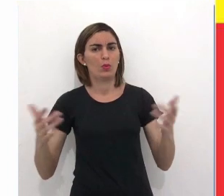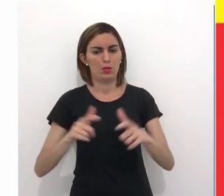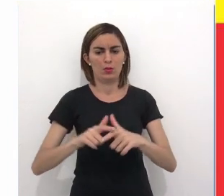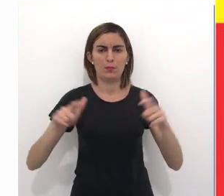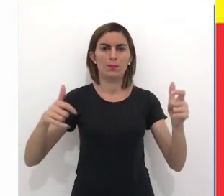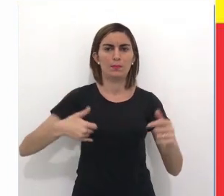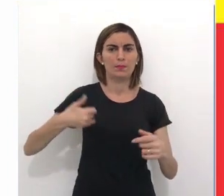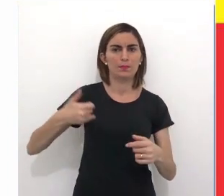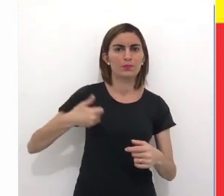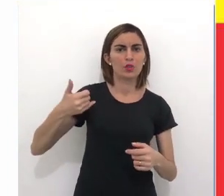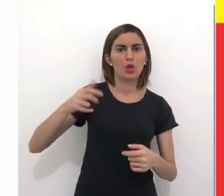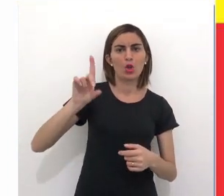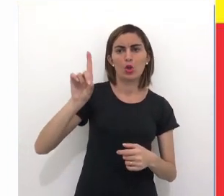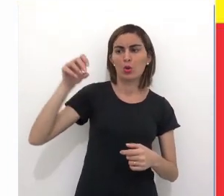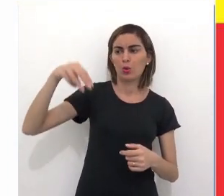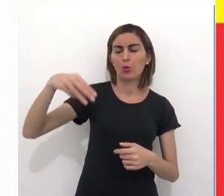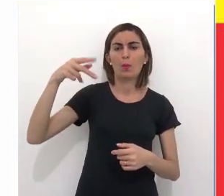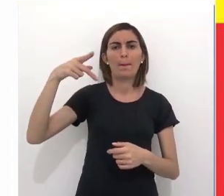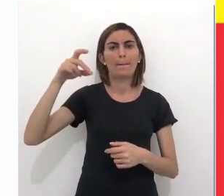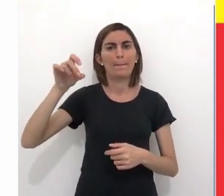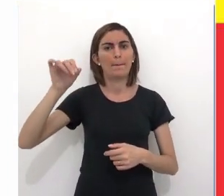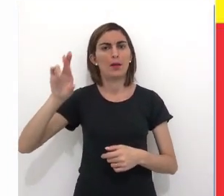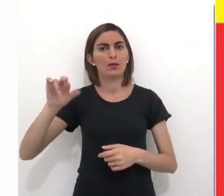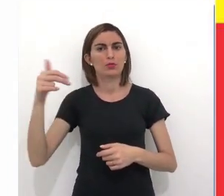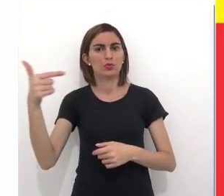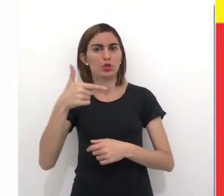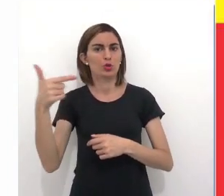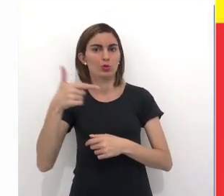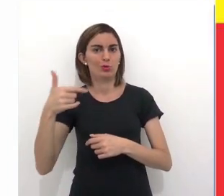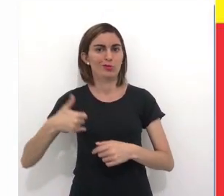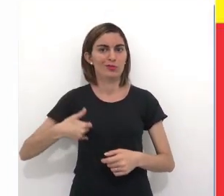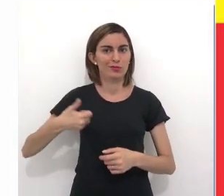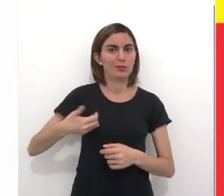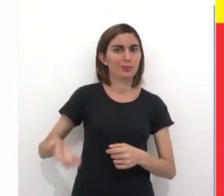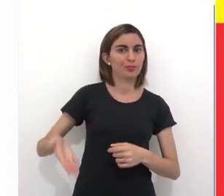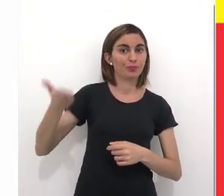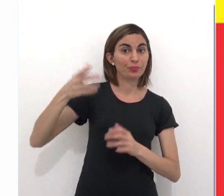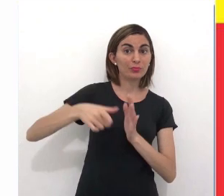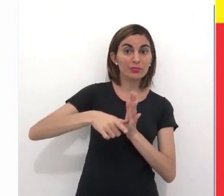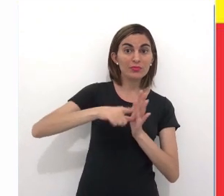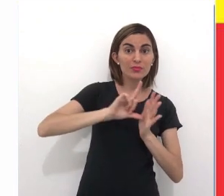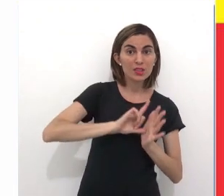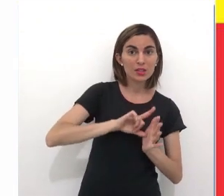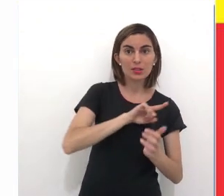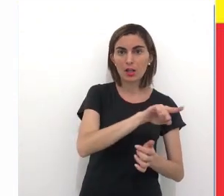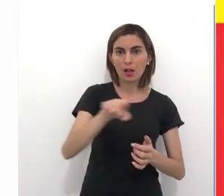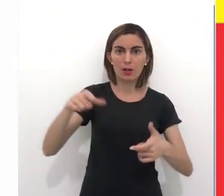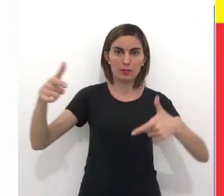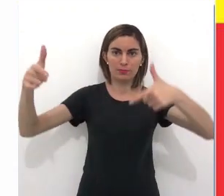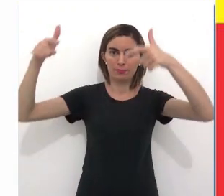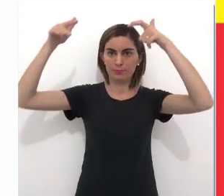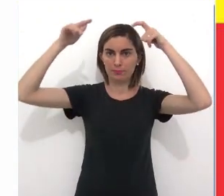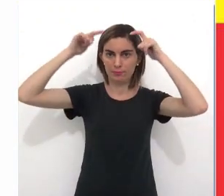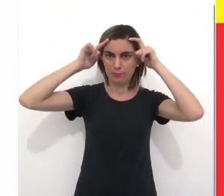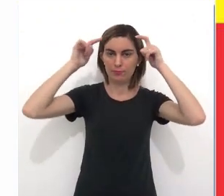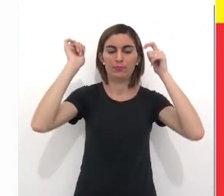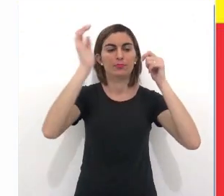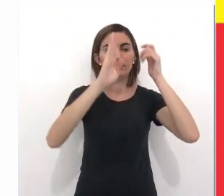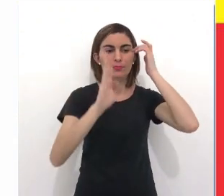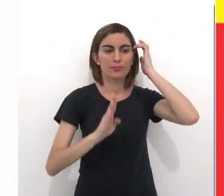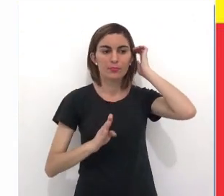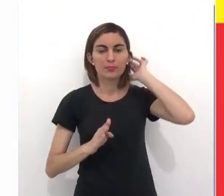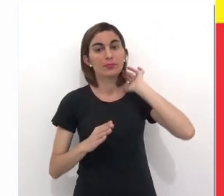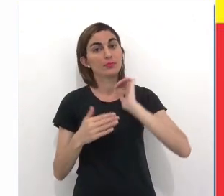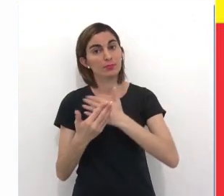quando a maioridade de Dom Pedro II foi antecipada para que ele assumisse o trono do